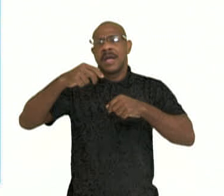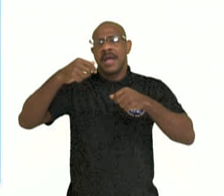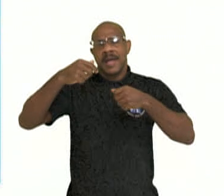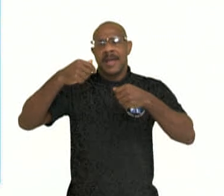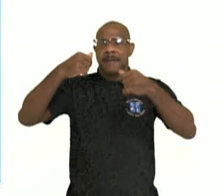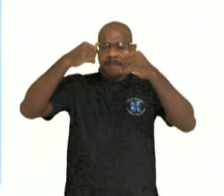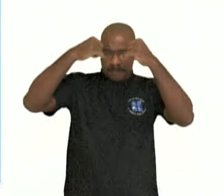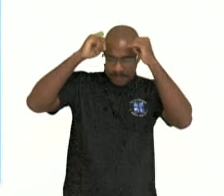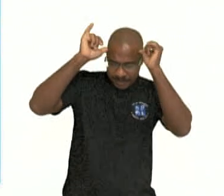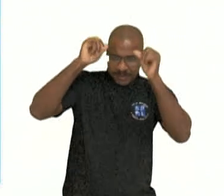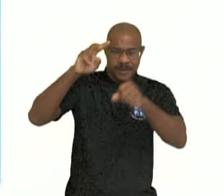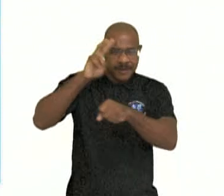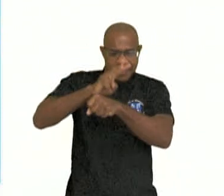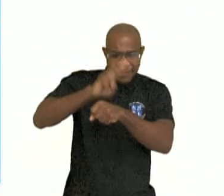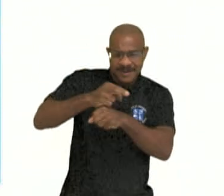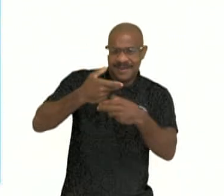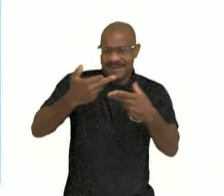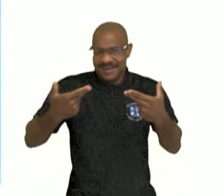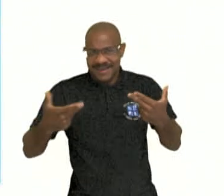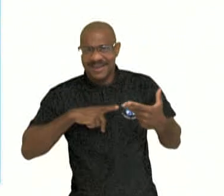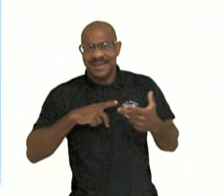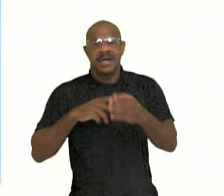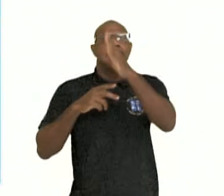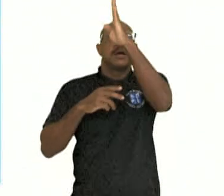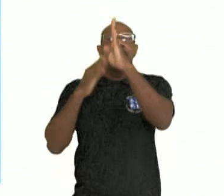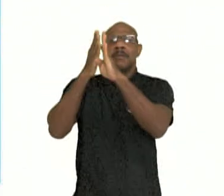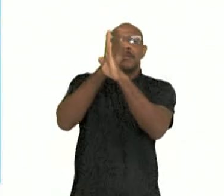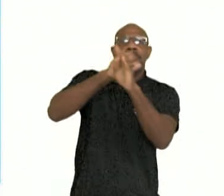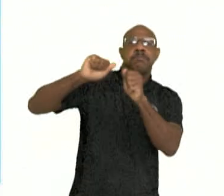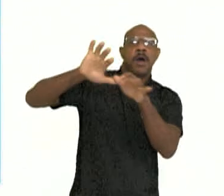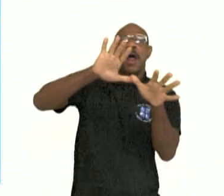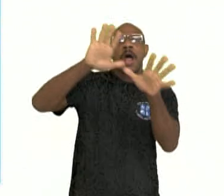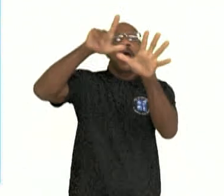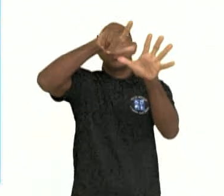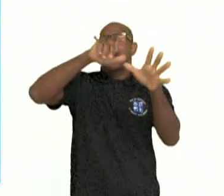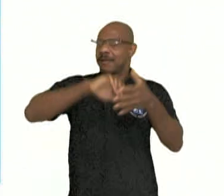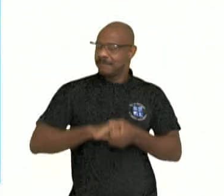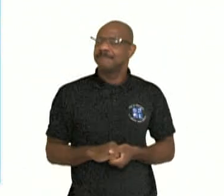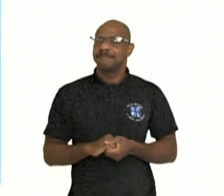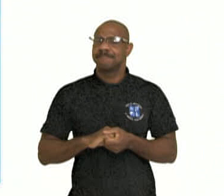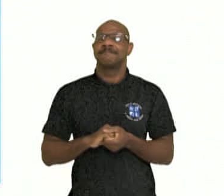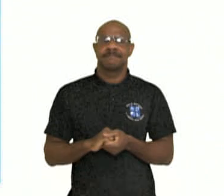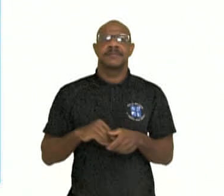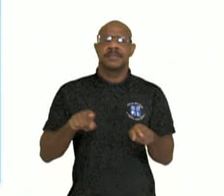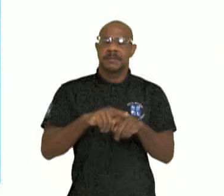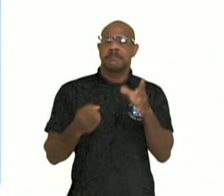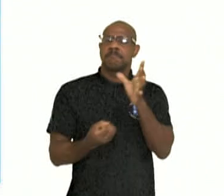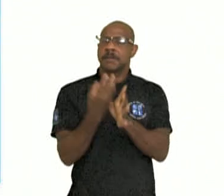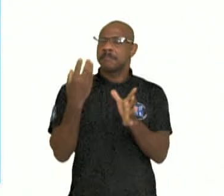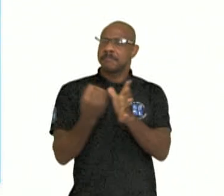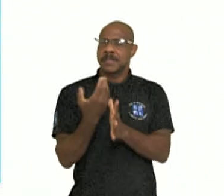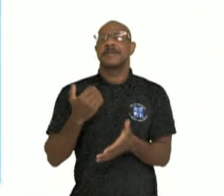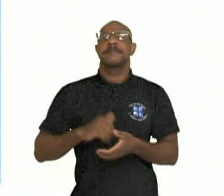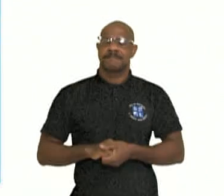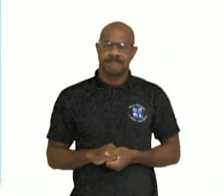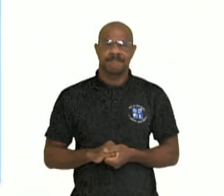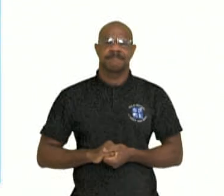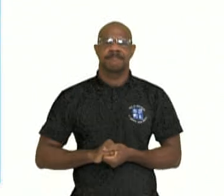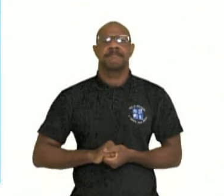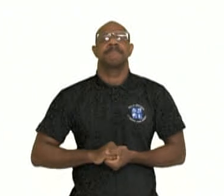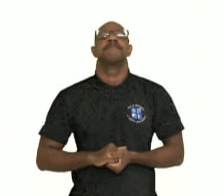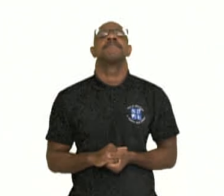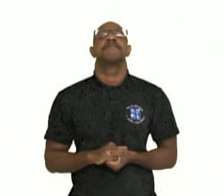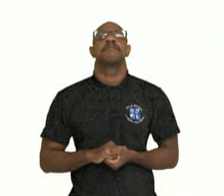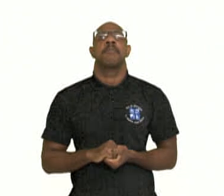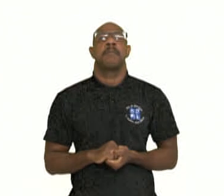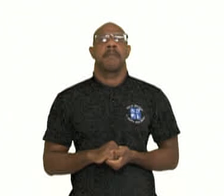bastante avançadas ali para o interior do que já é o território brasileiro formado e considerando a